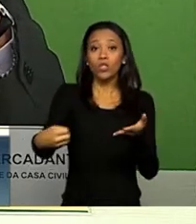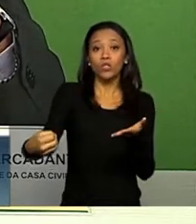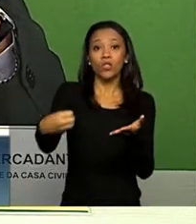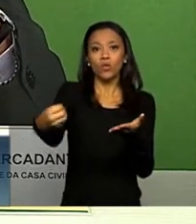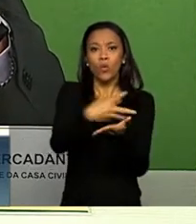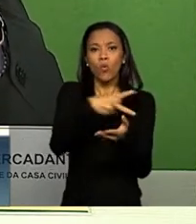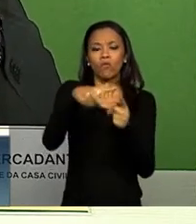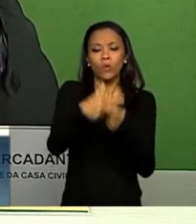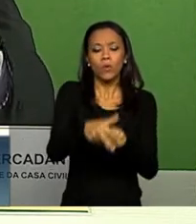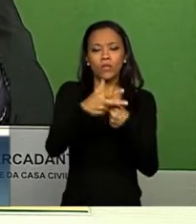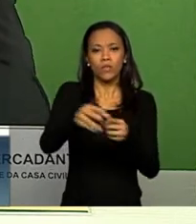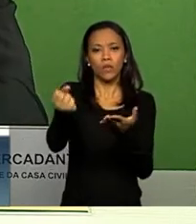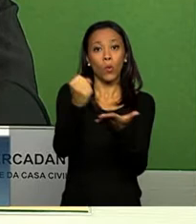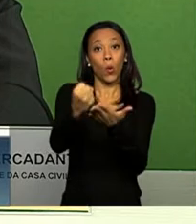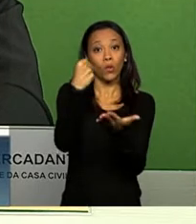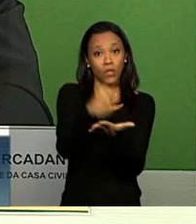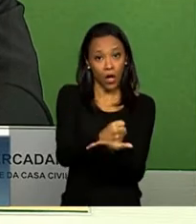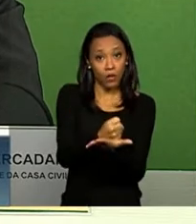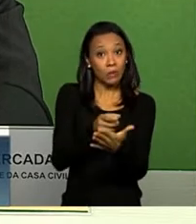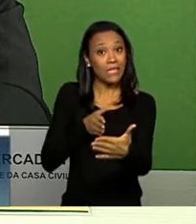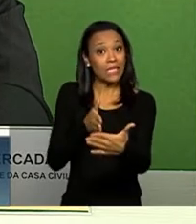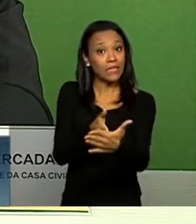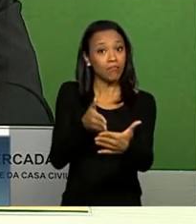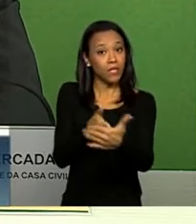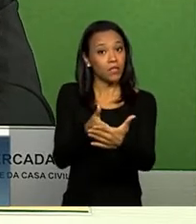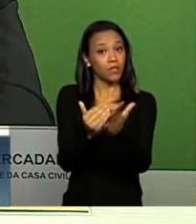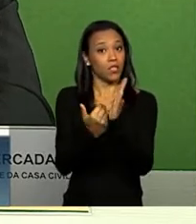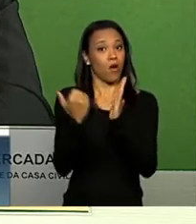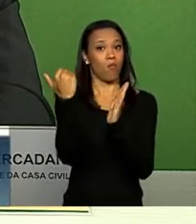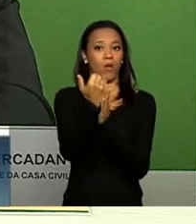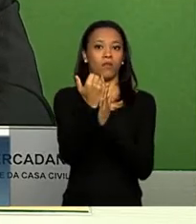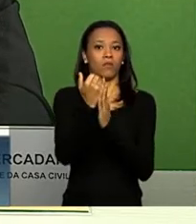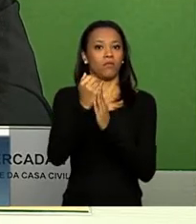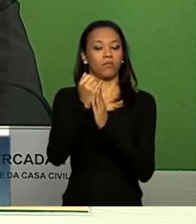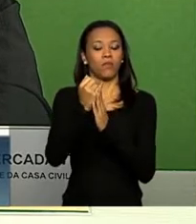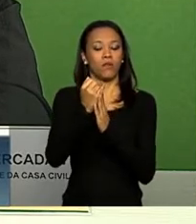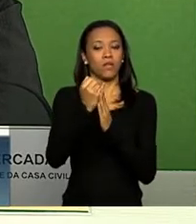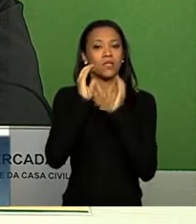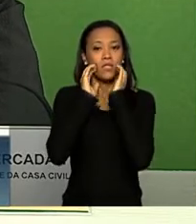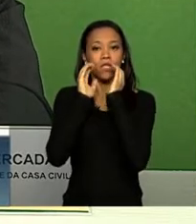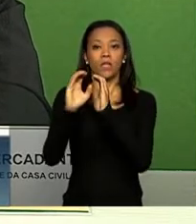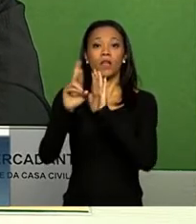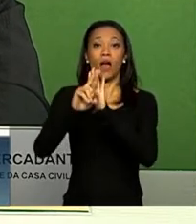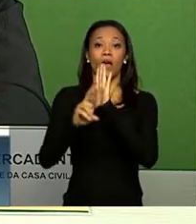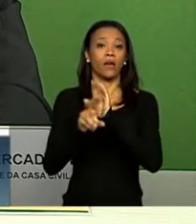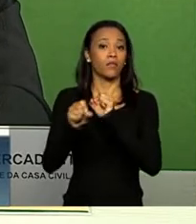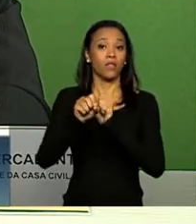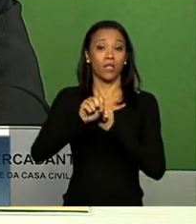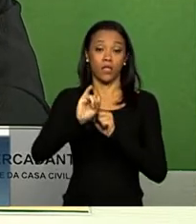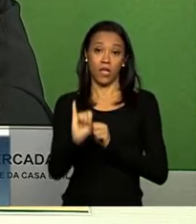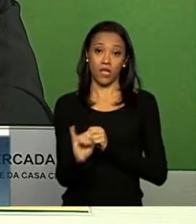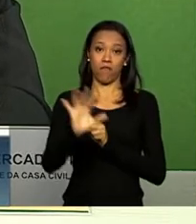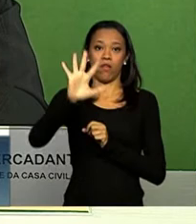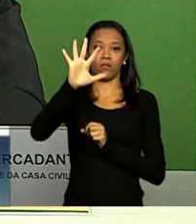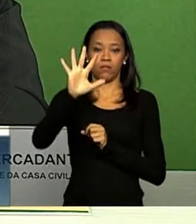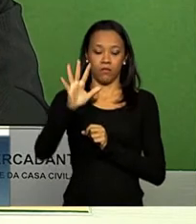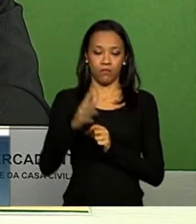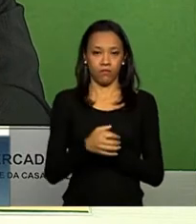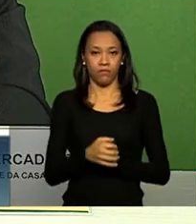limite de aumento no financiamento, que é a inflação acumulada do ano. O que está acima disso vai ter que ser